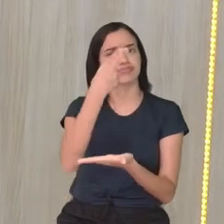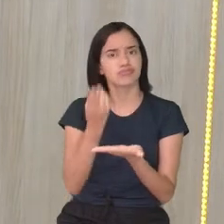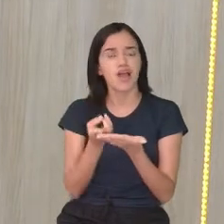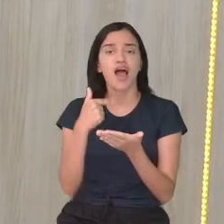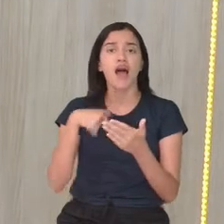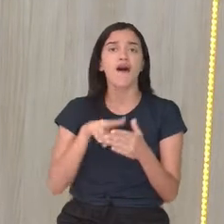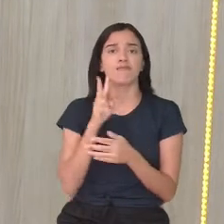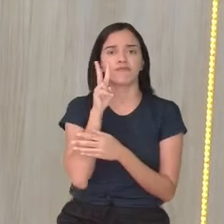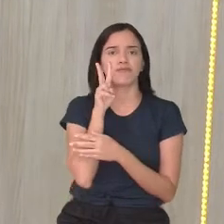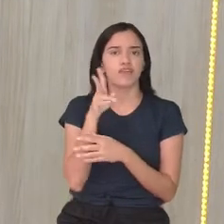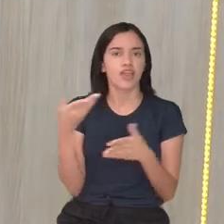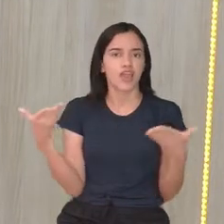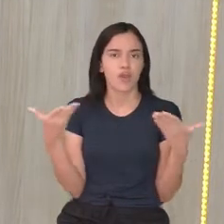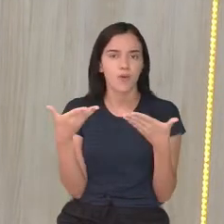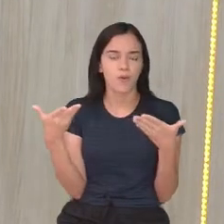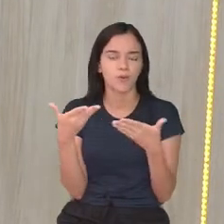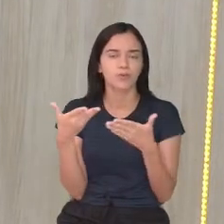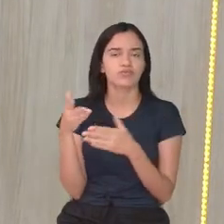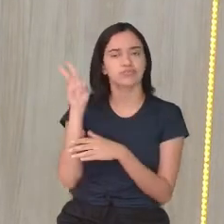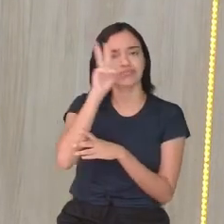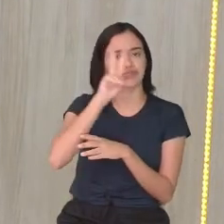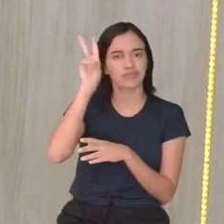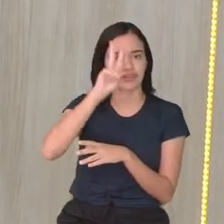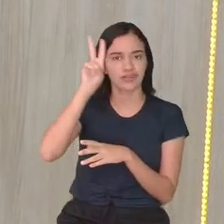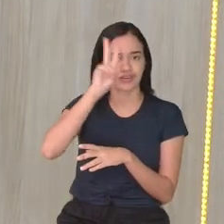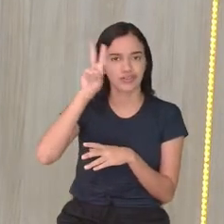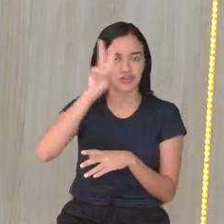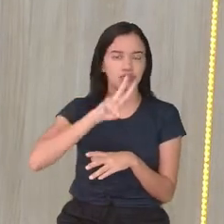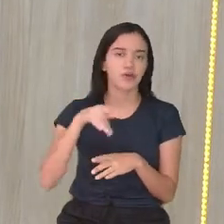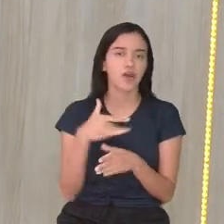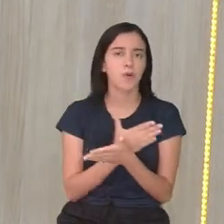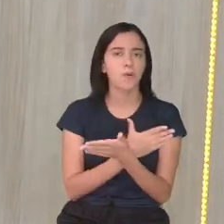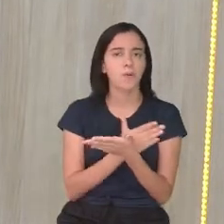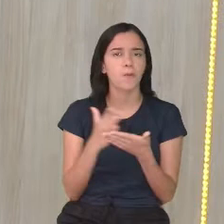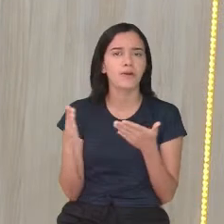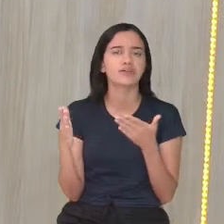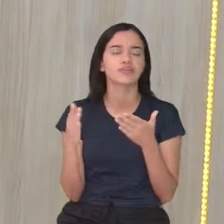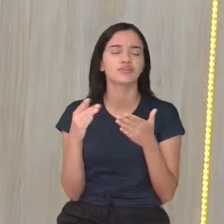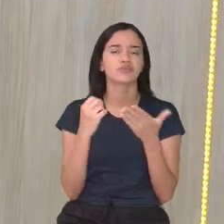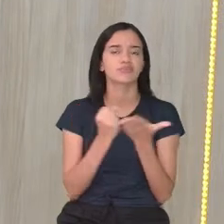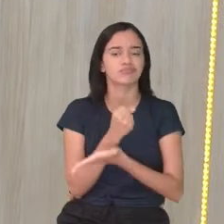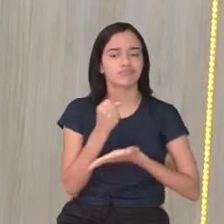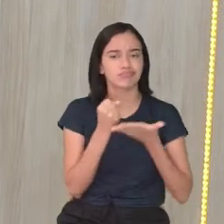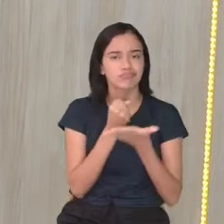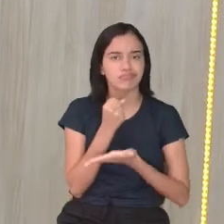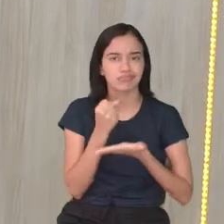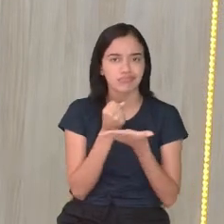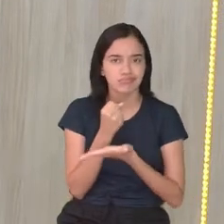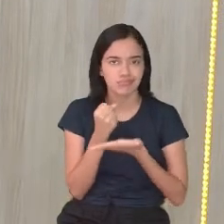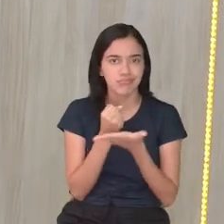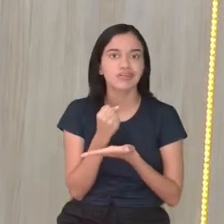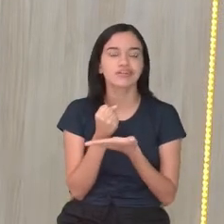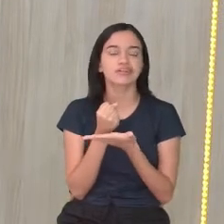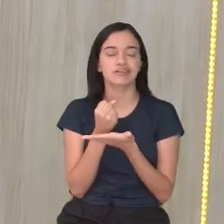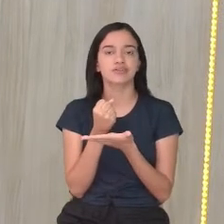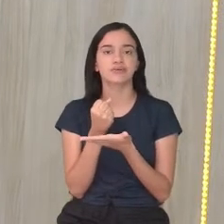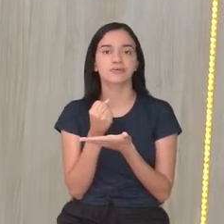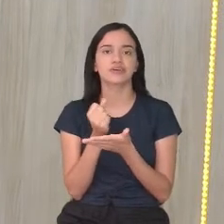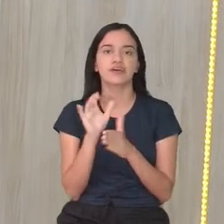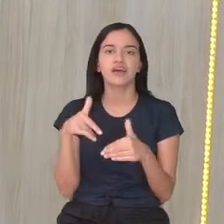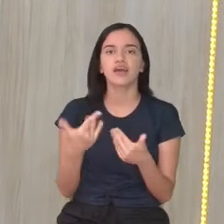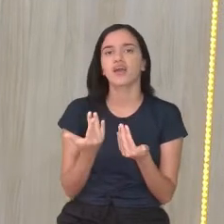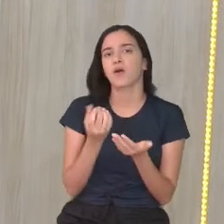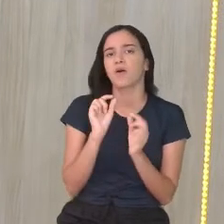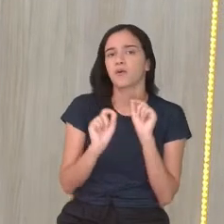ver hoje mais um pouquinho sobre a história, né? A gente começou pelos fundamentos, né? Os fundamentos que são básicos ali, que dão